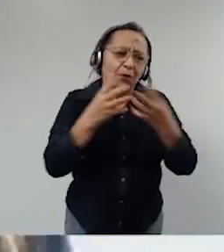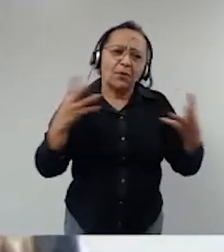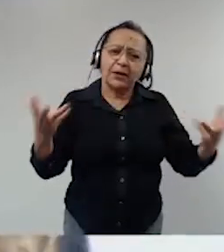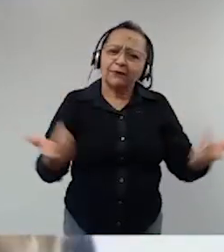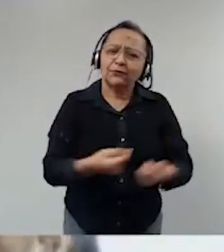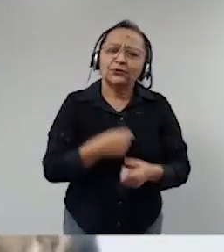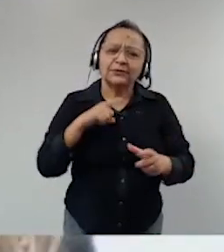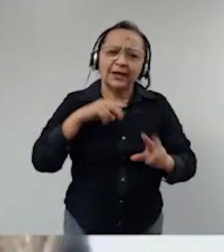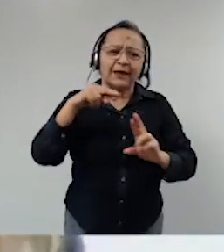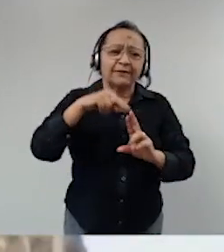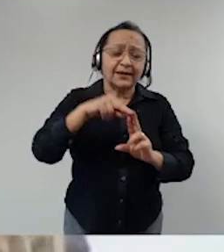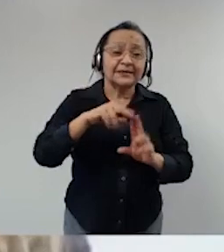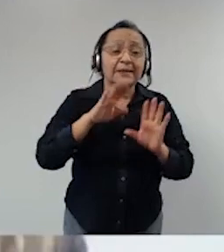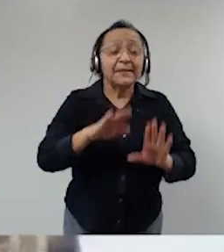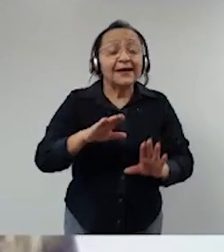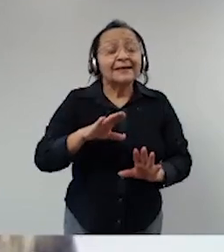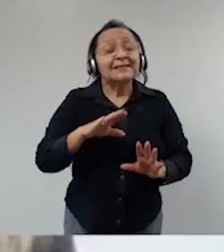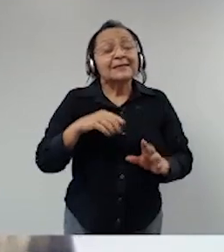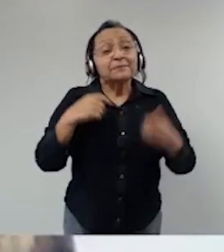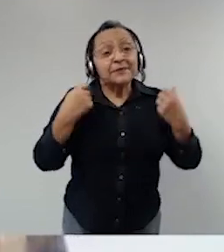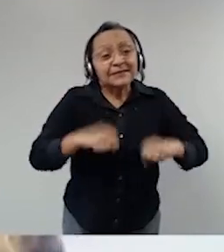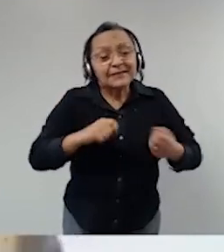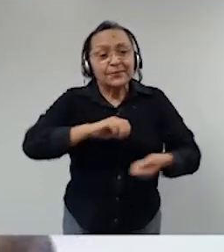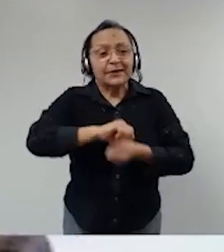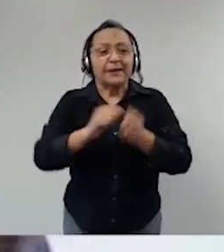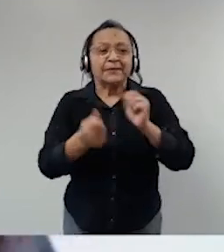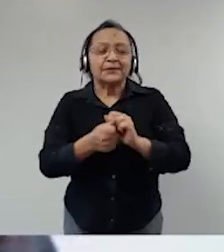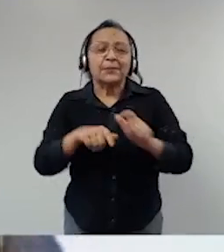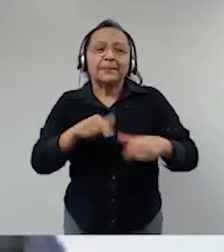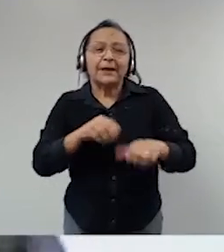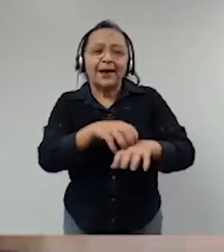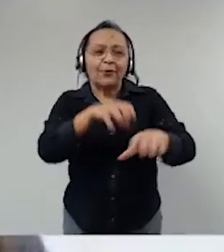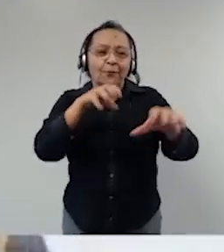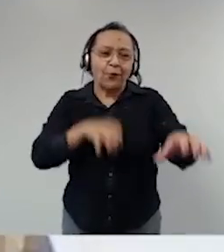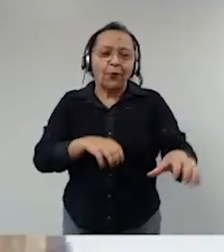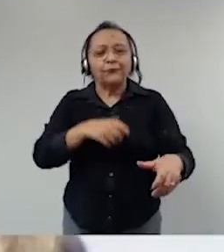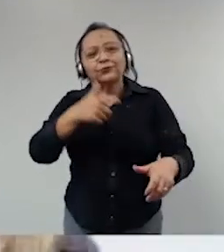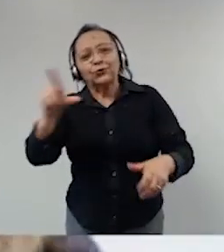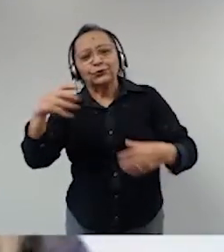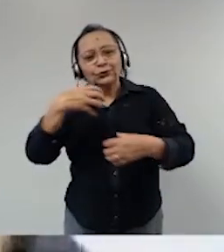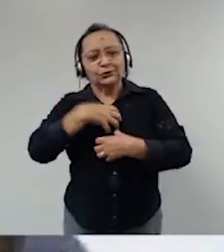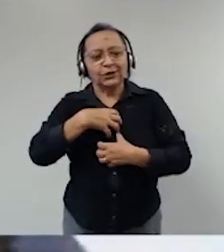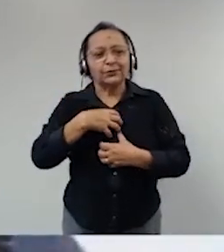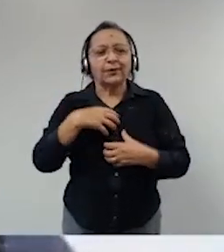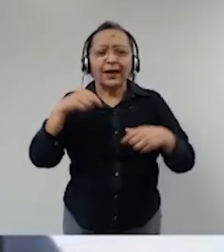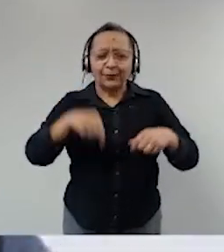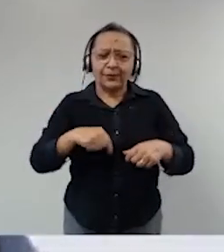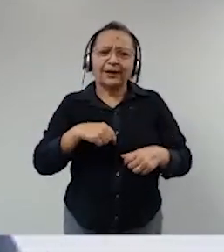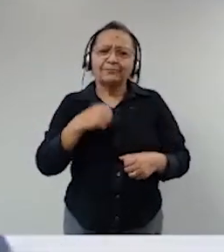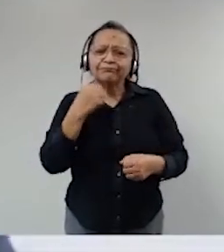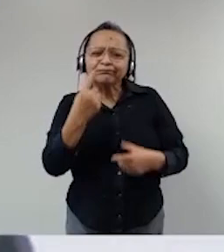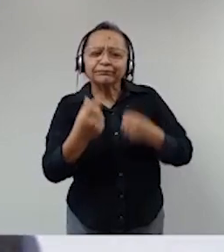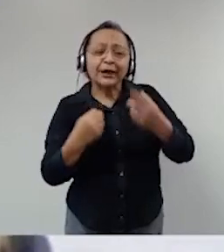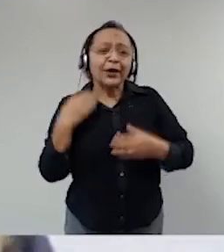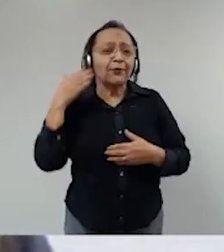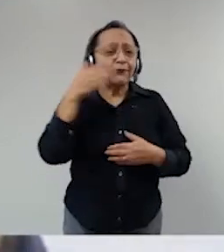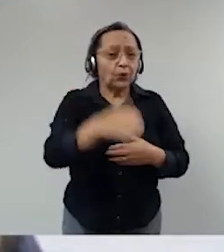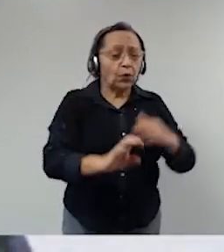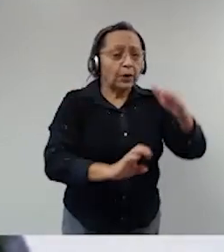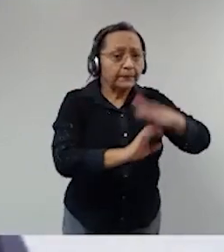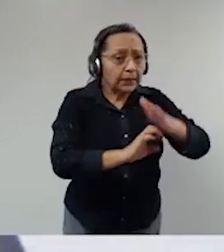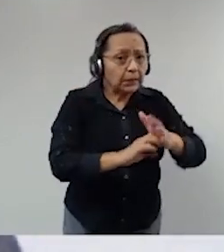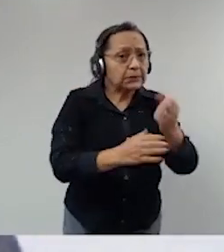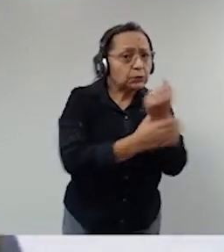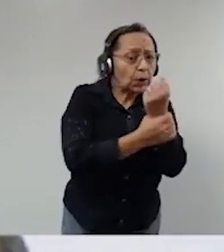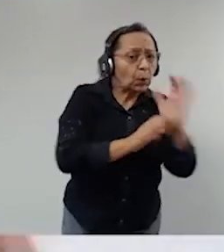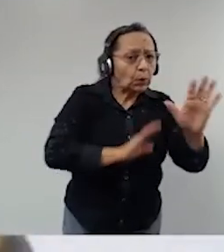forma. Hoje, quando a gente fala na Via Varejo sobre o nosso retorno, obviamente, eu tenho ido para a empresa alguns dias, com toda a segurança